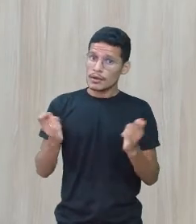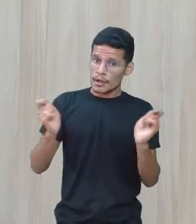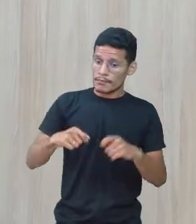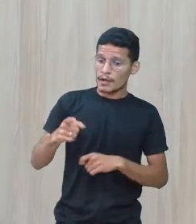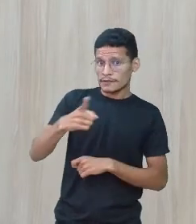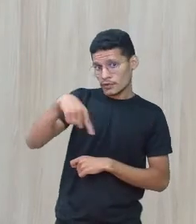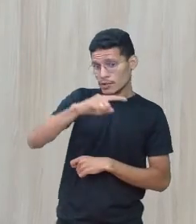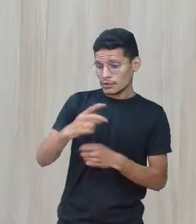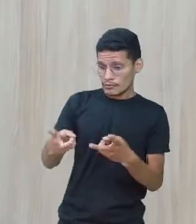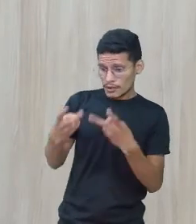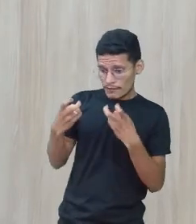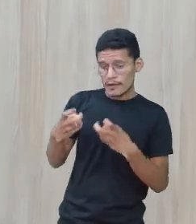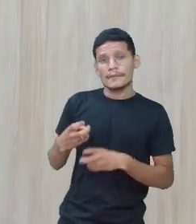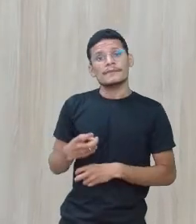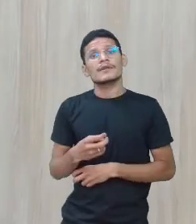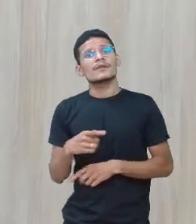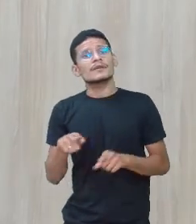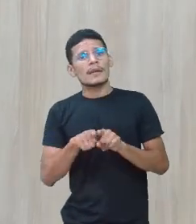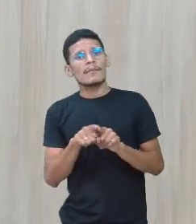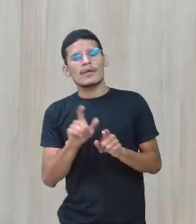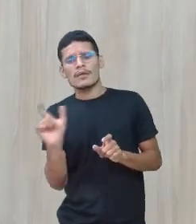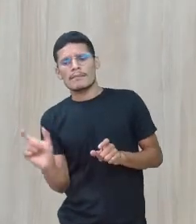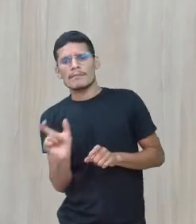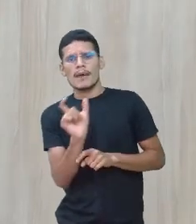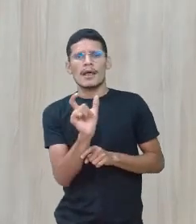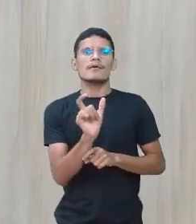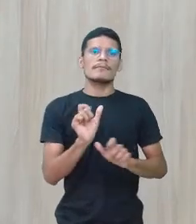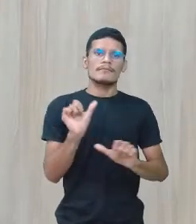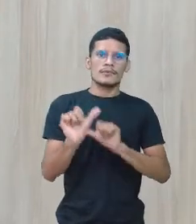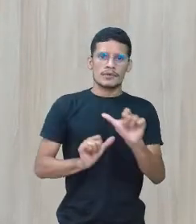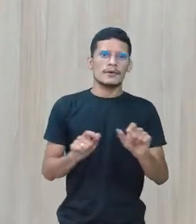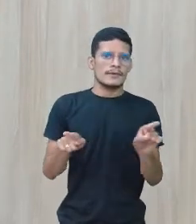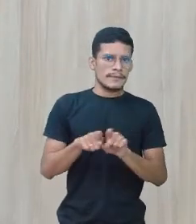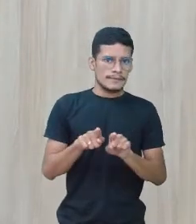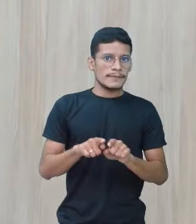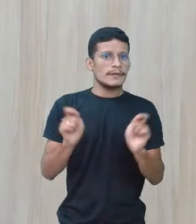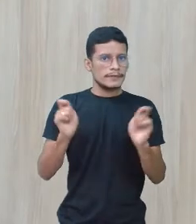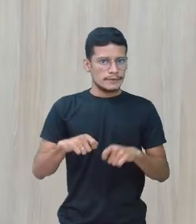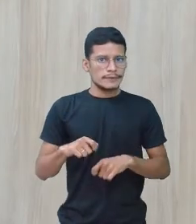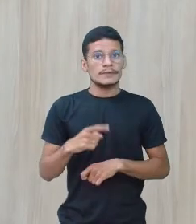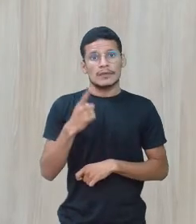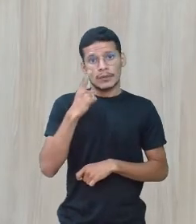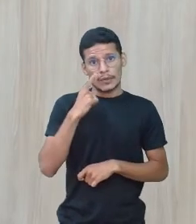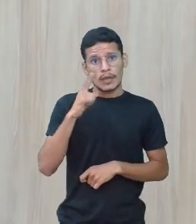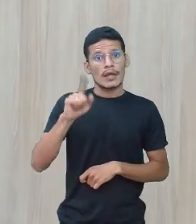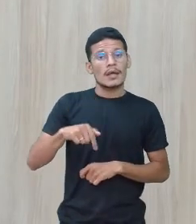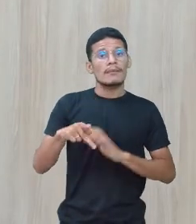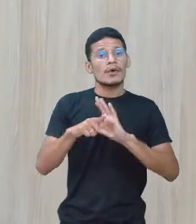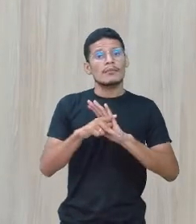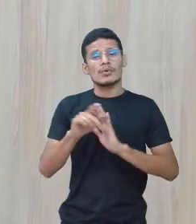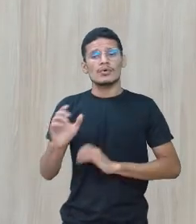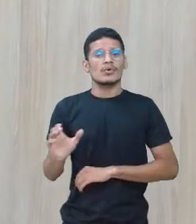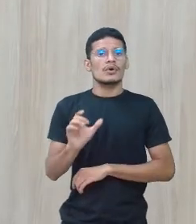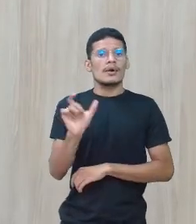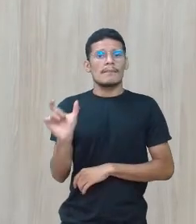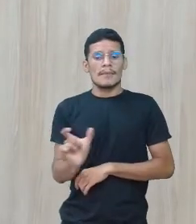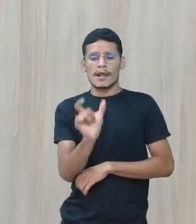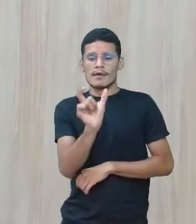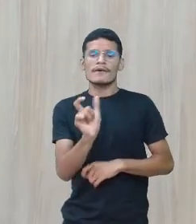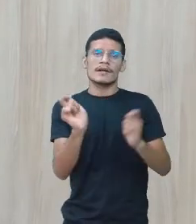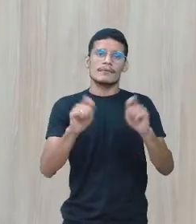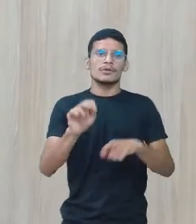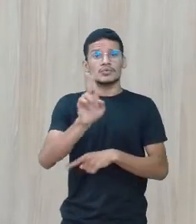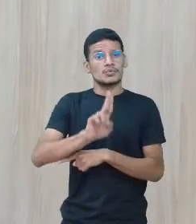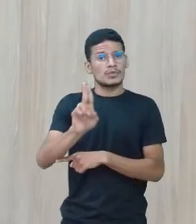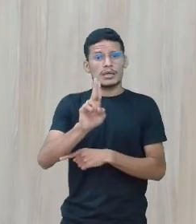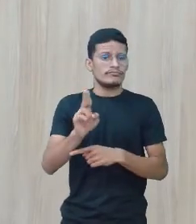observar, segundo pode se observar. Por quê? Porque eles são intercambiáveis. São conjunções que a gente pode usar uma pela